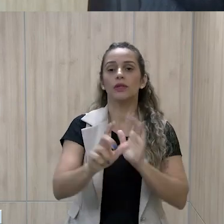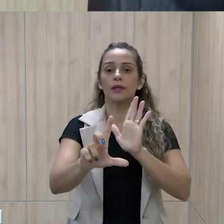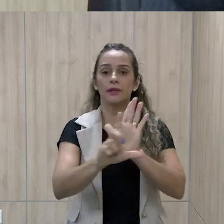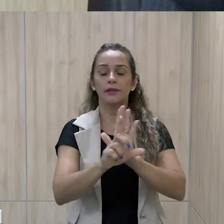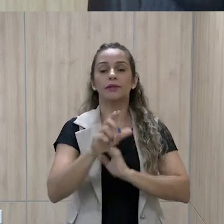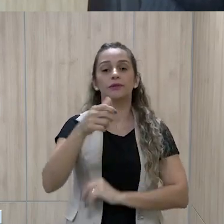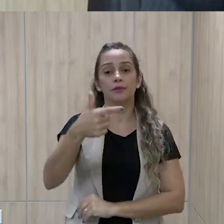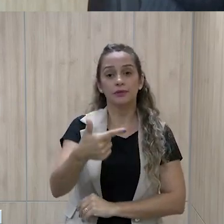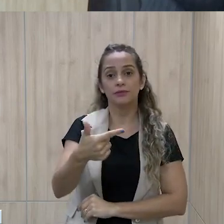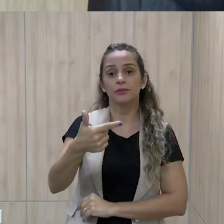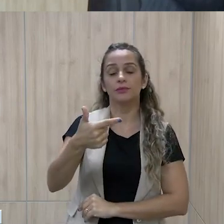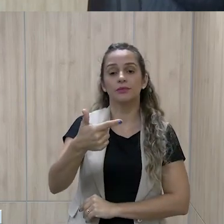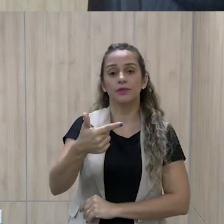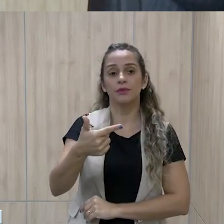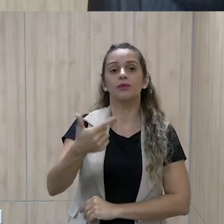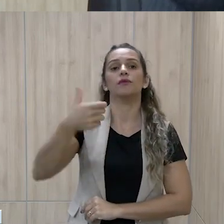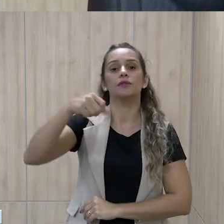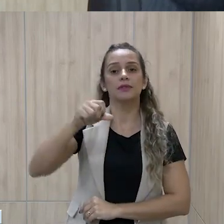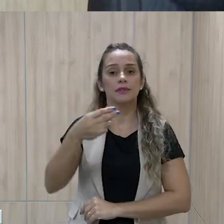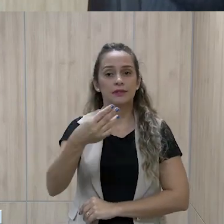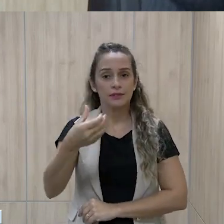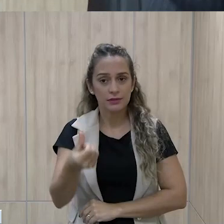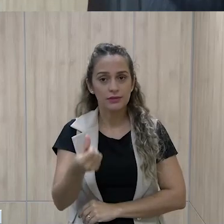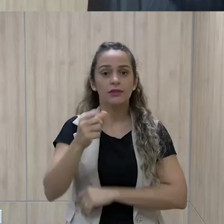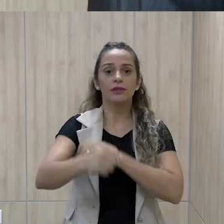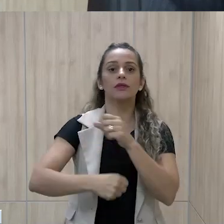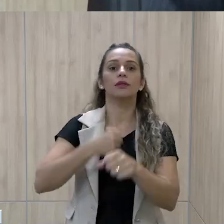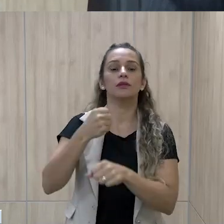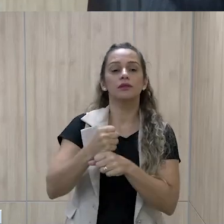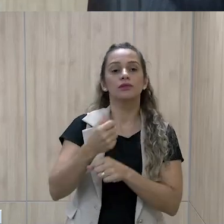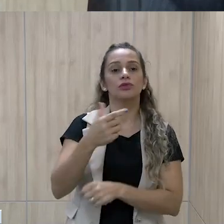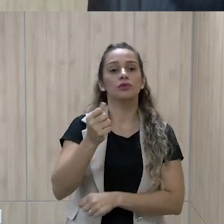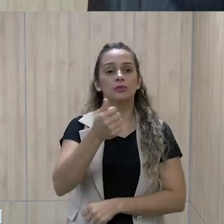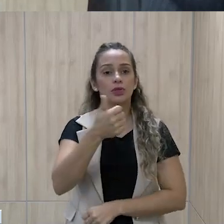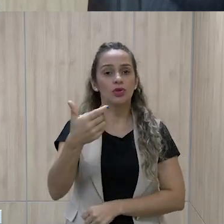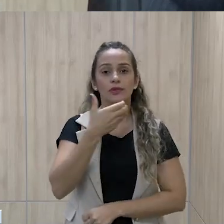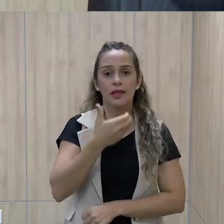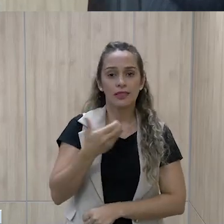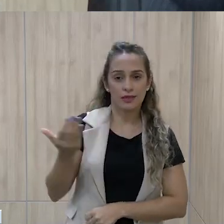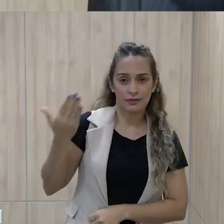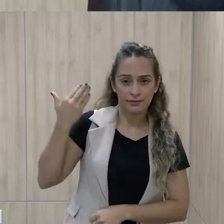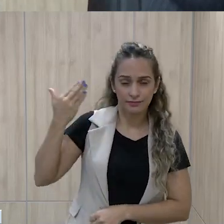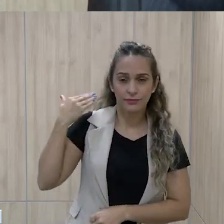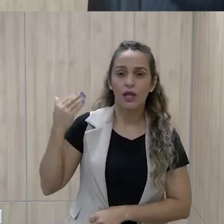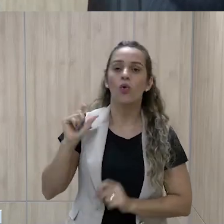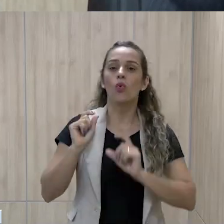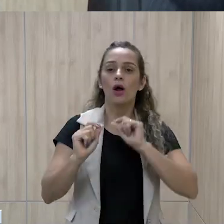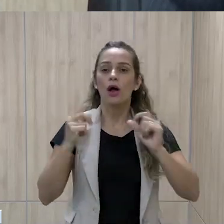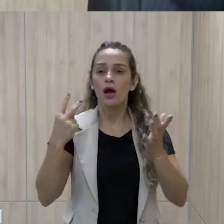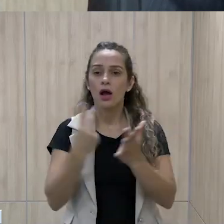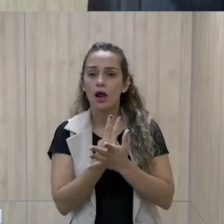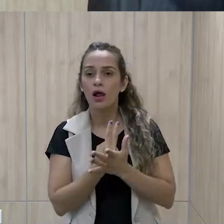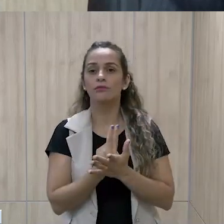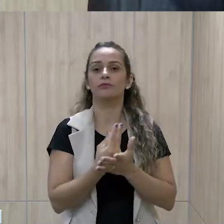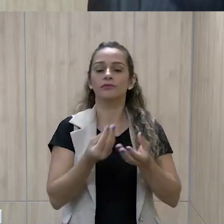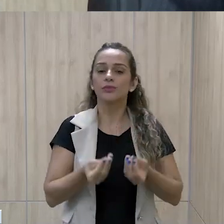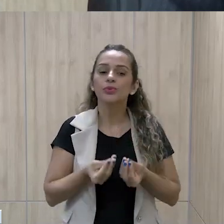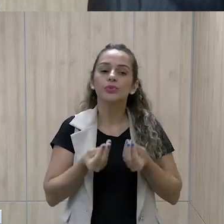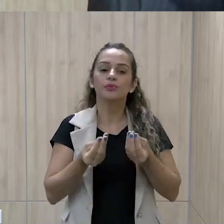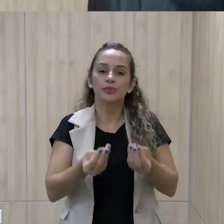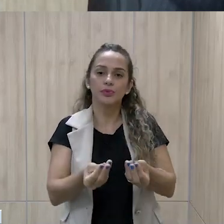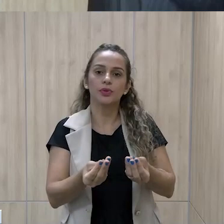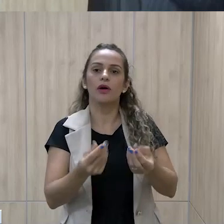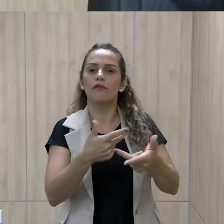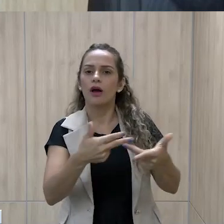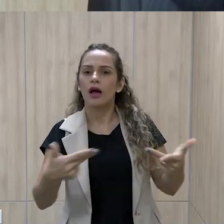anexo de lei 2.936 de 26 de dezembro de 2012 que dispõe sobre a fixação de